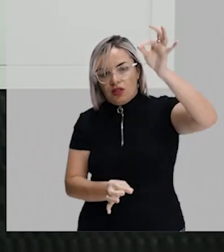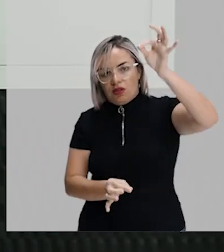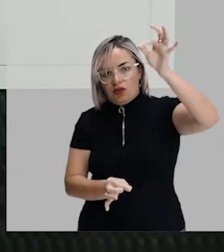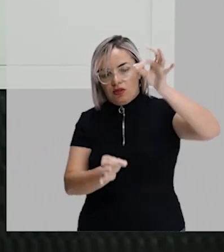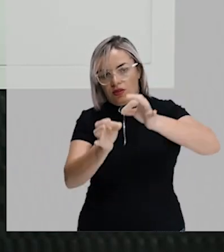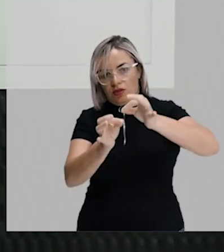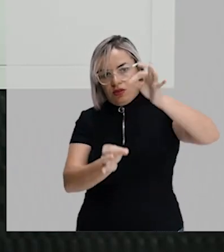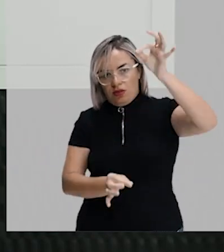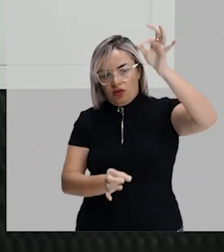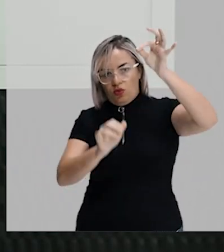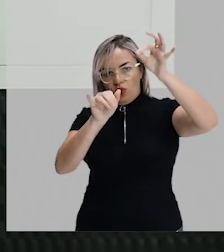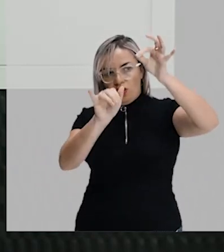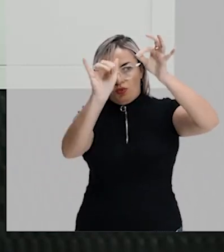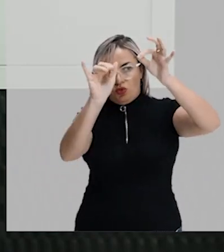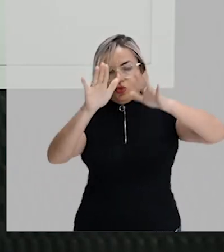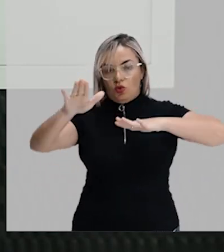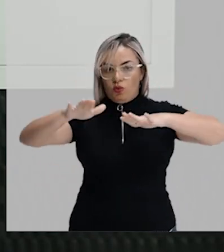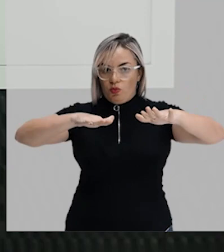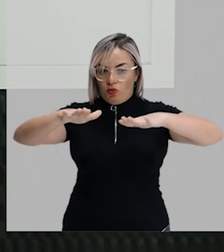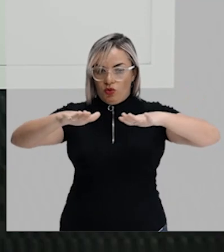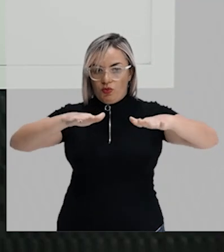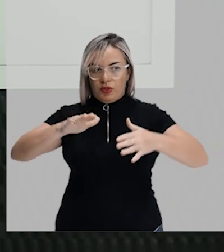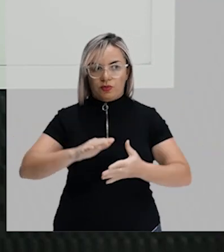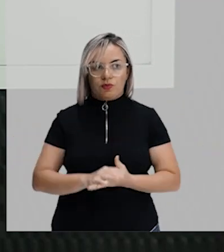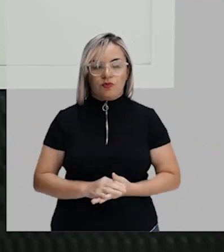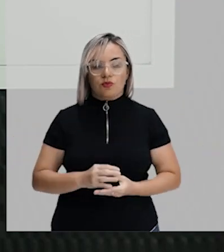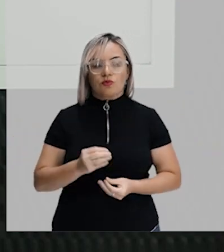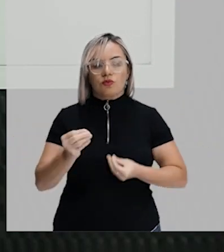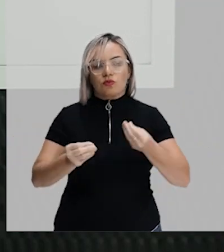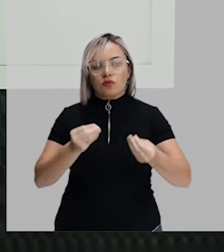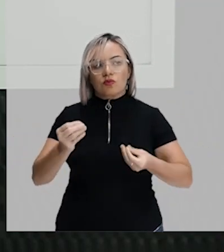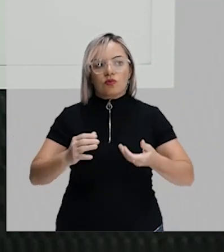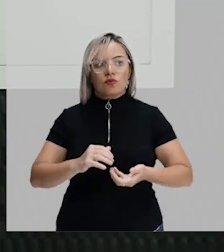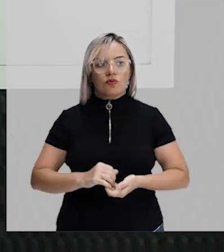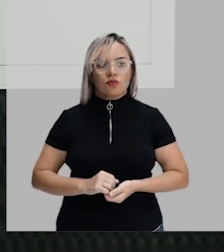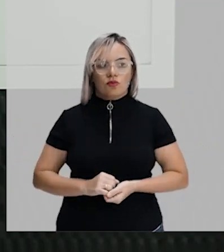O movimento em y. Então, em y,